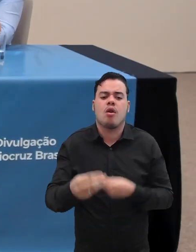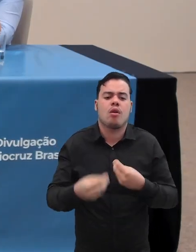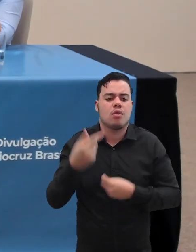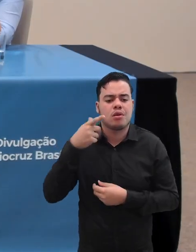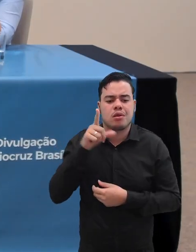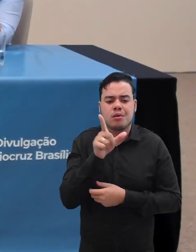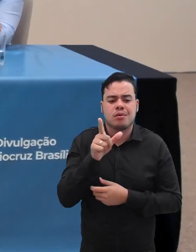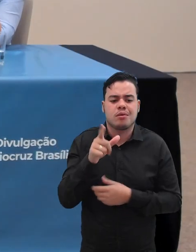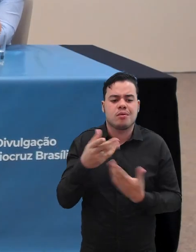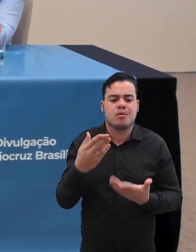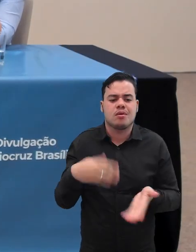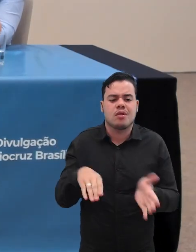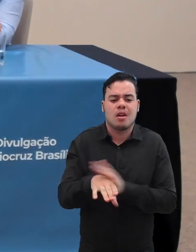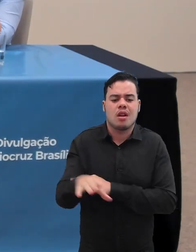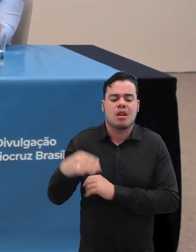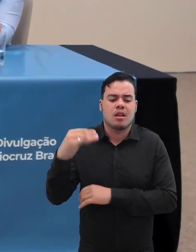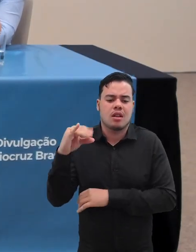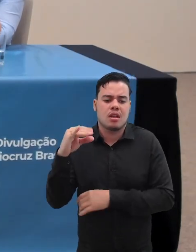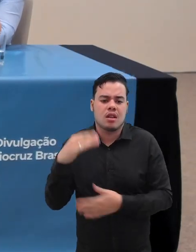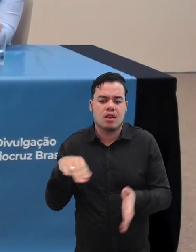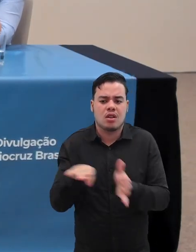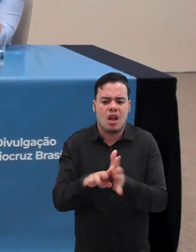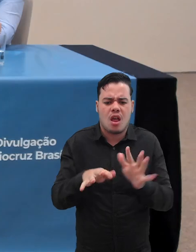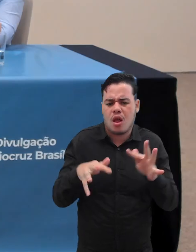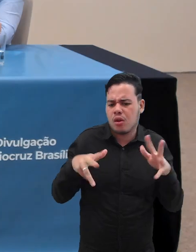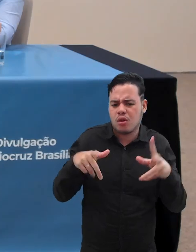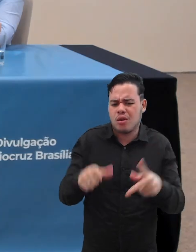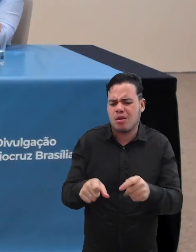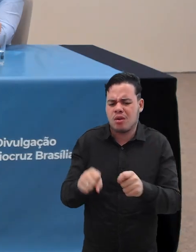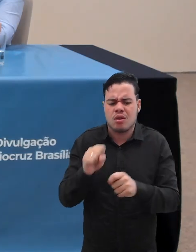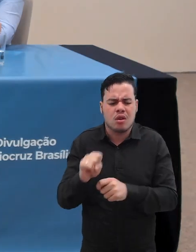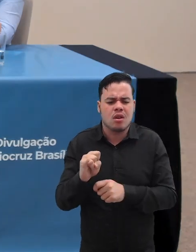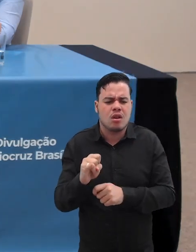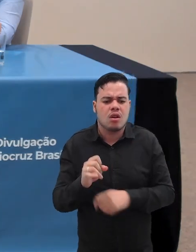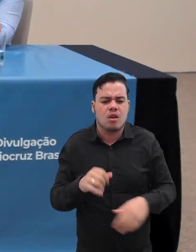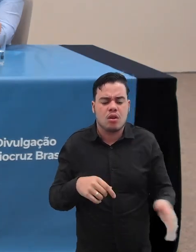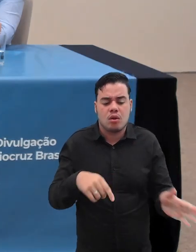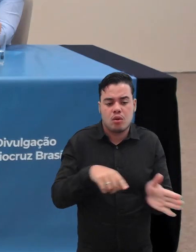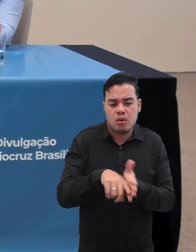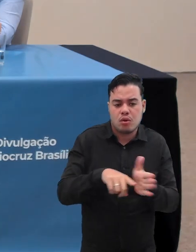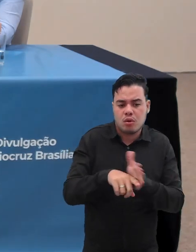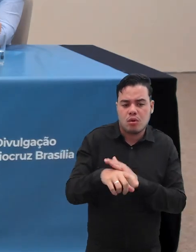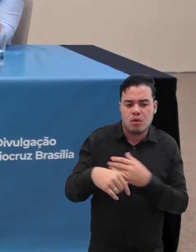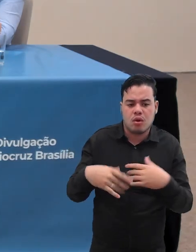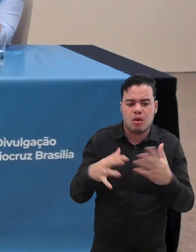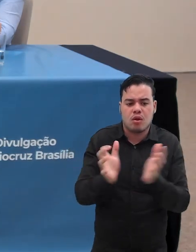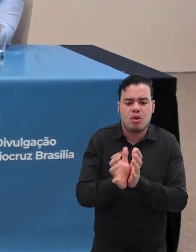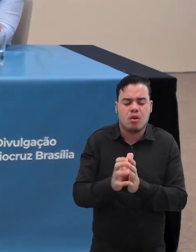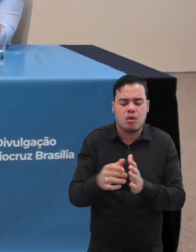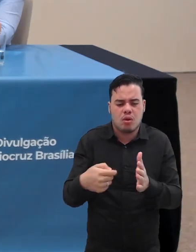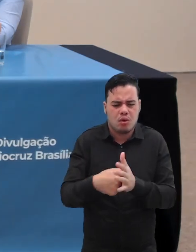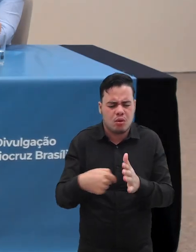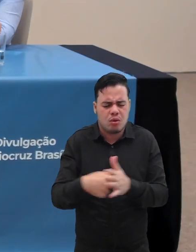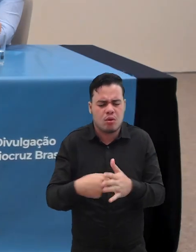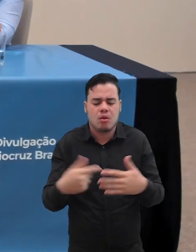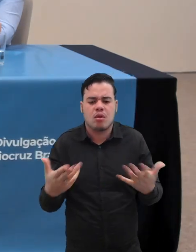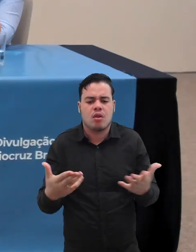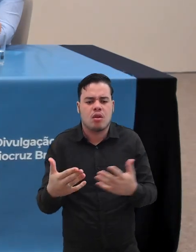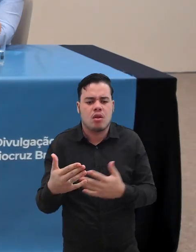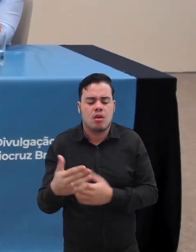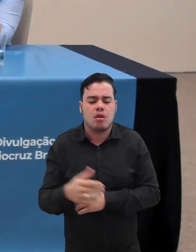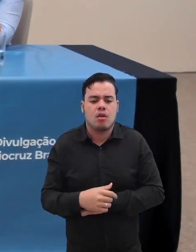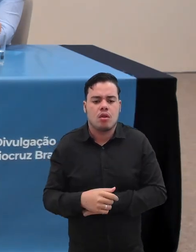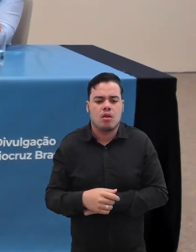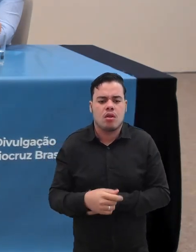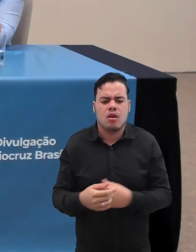dá conta da ciência chegar de fato a todo mundo? Será que os pesquisadores estão nesses grupos de pesquisa, nessas instituições, eles não